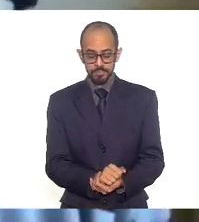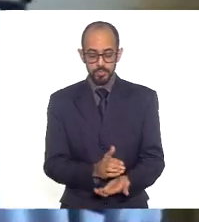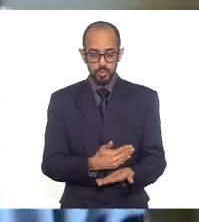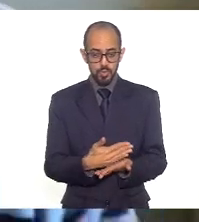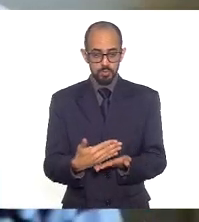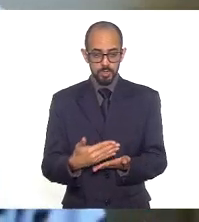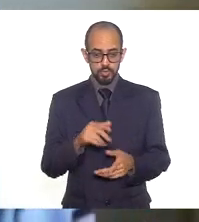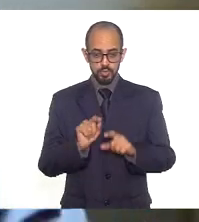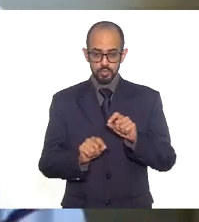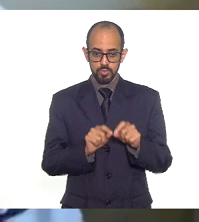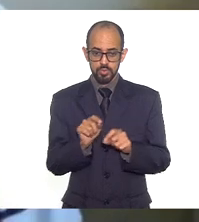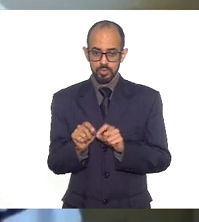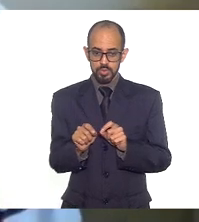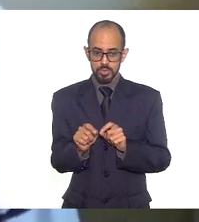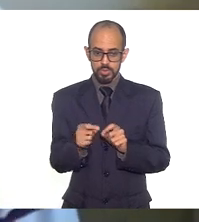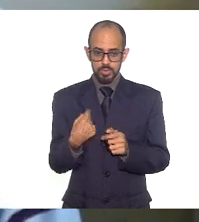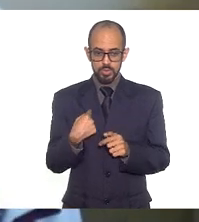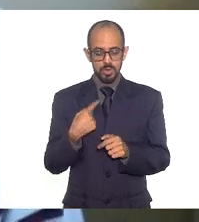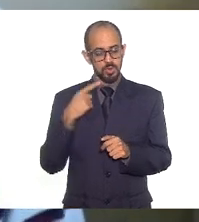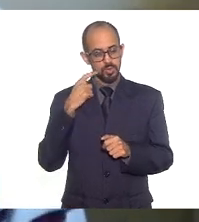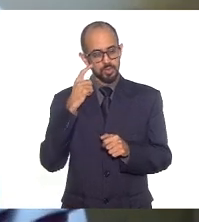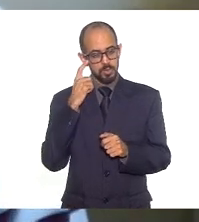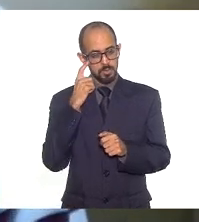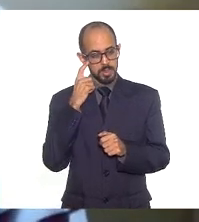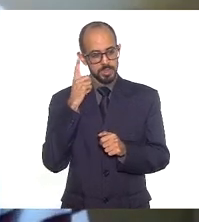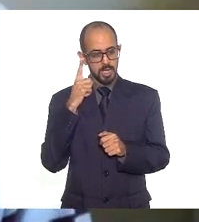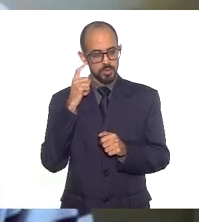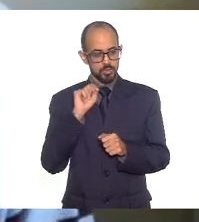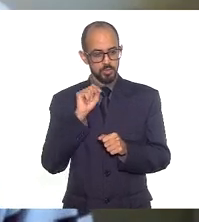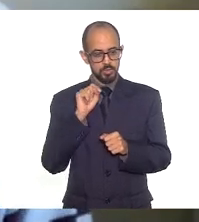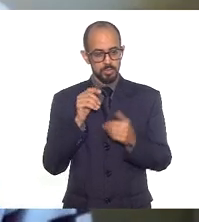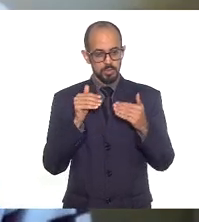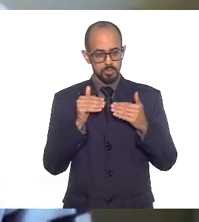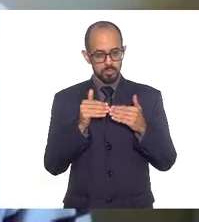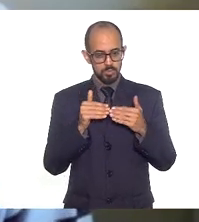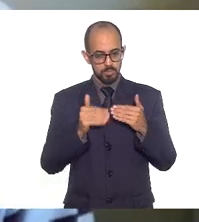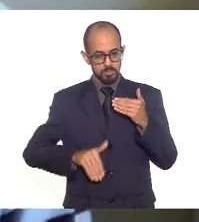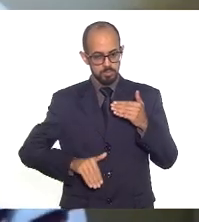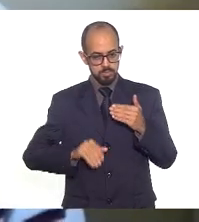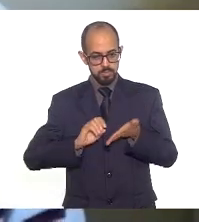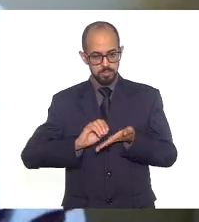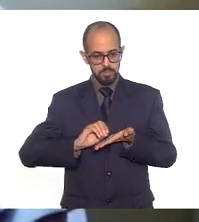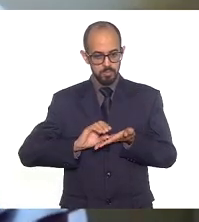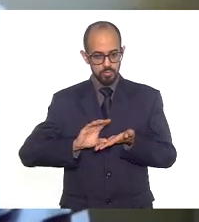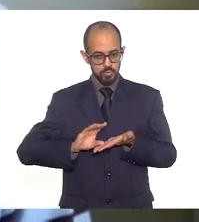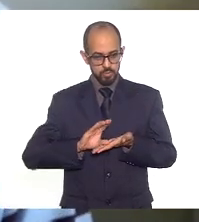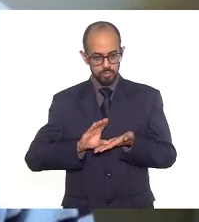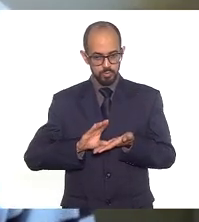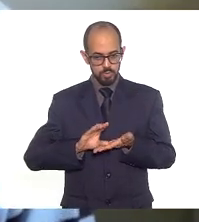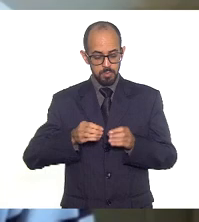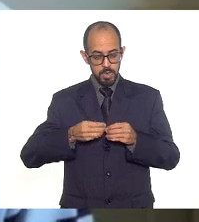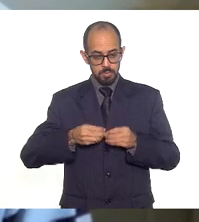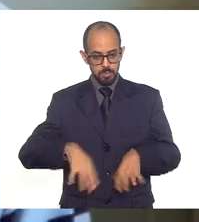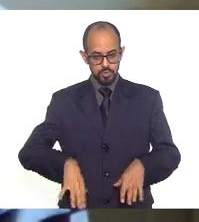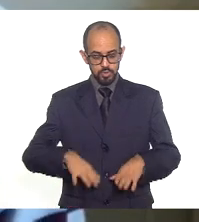Inicialmente, eu tinha dado parecer pela prejudicabilidade função da